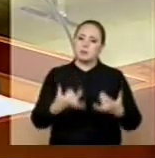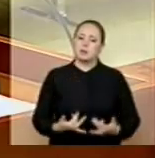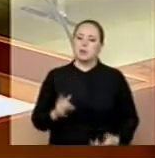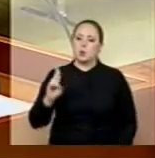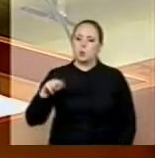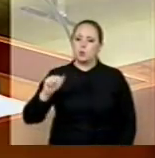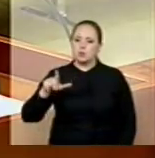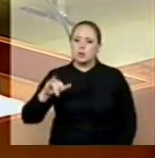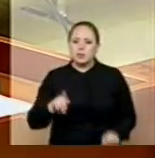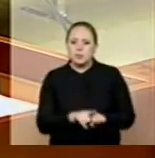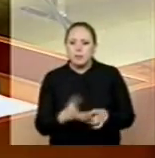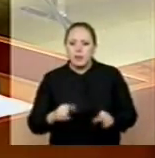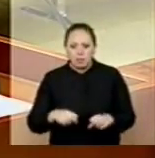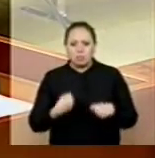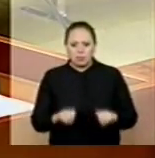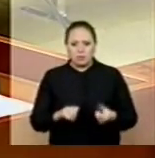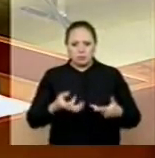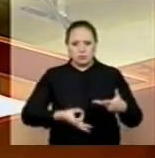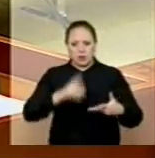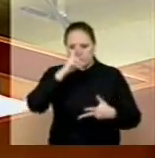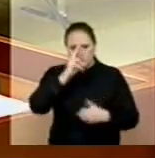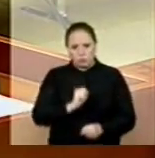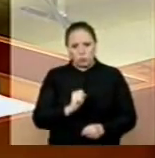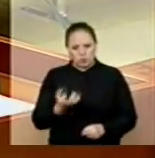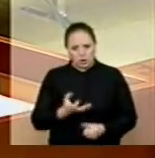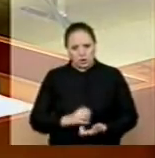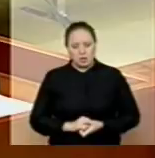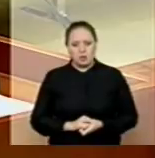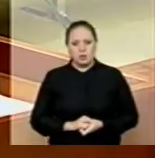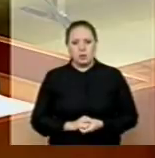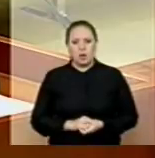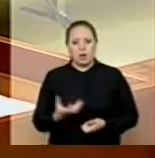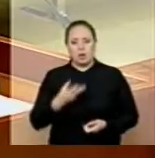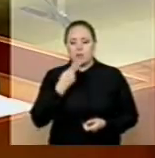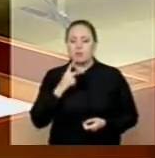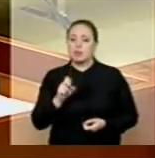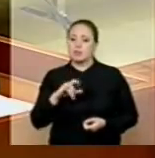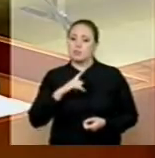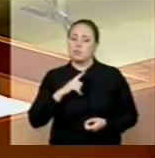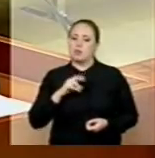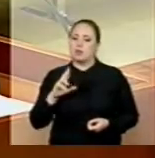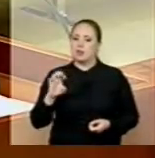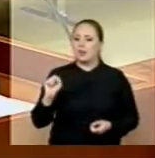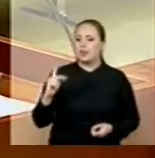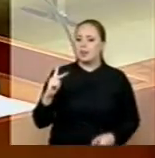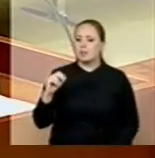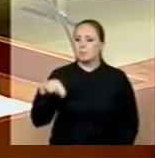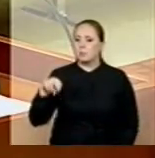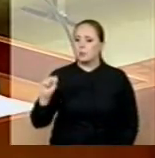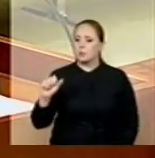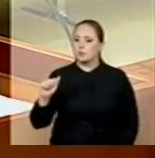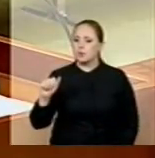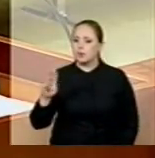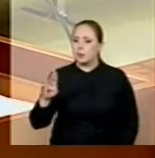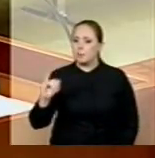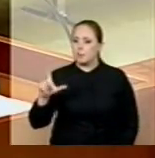também quer a defesa do Poder Judiciário forte, quer que se houver responsabilização, que se houver